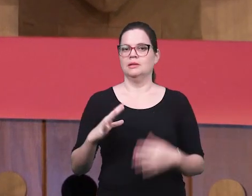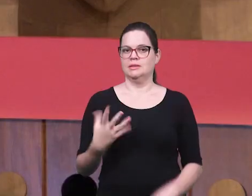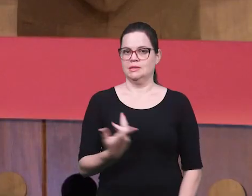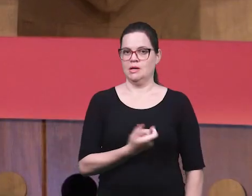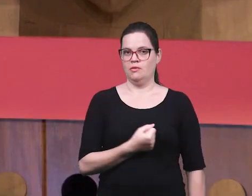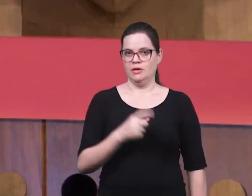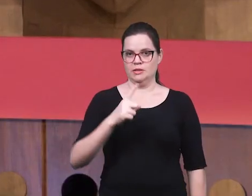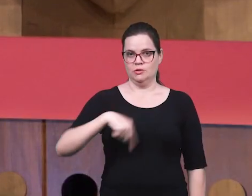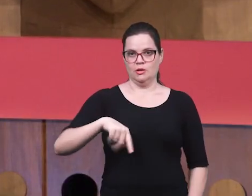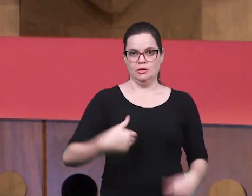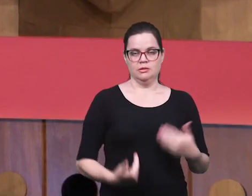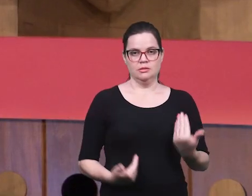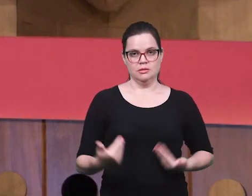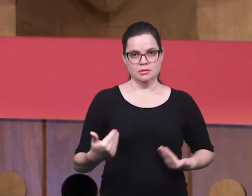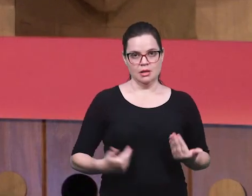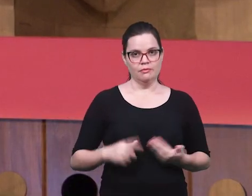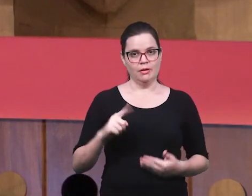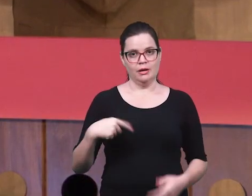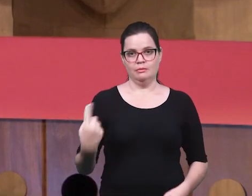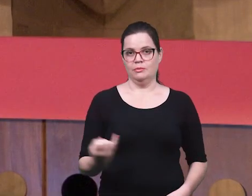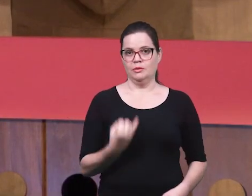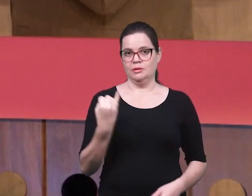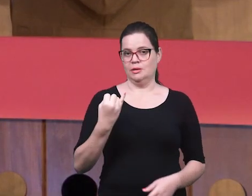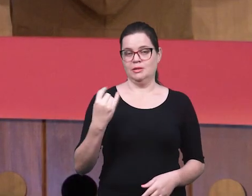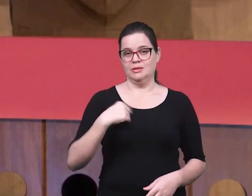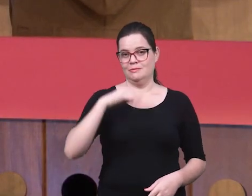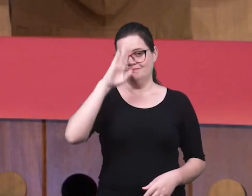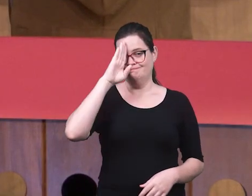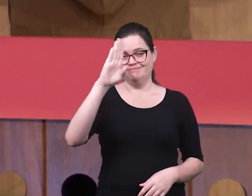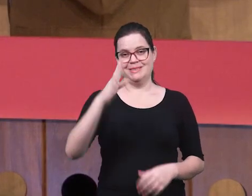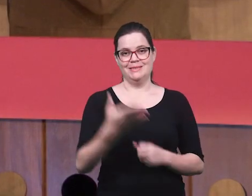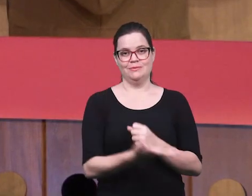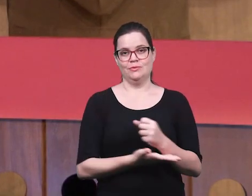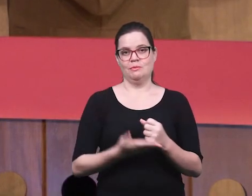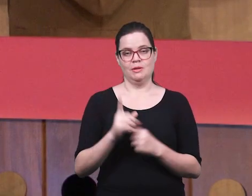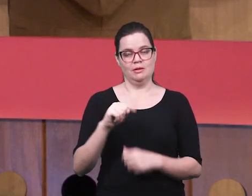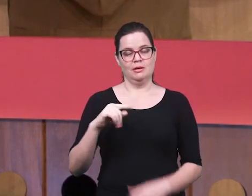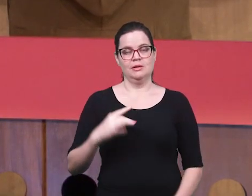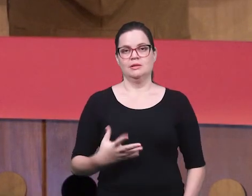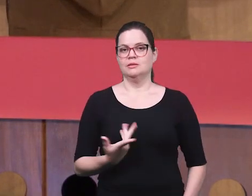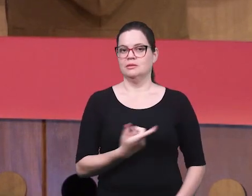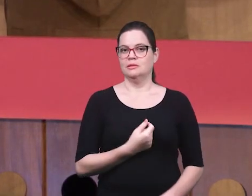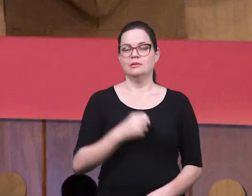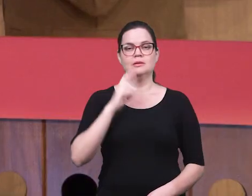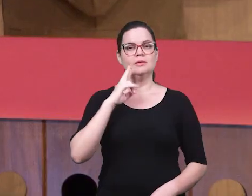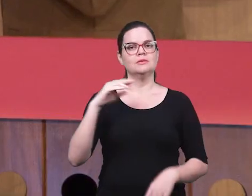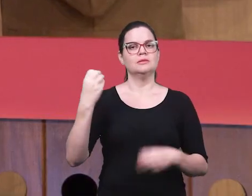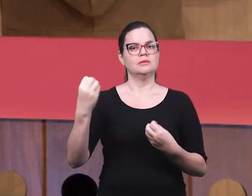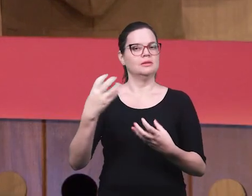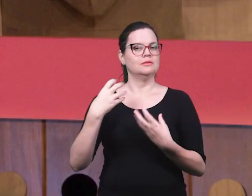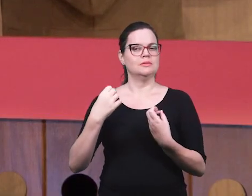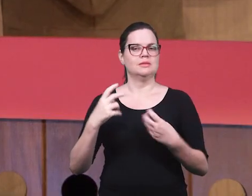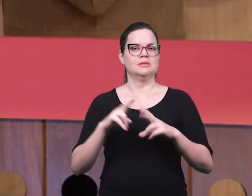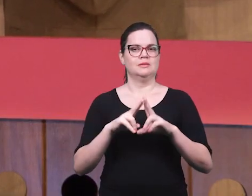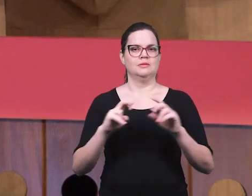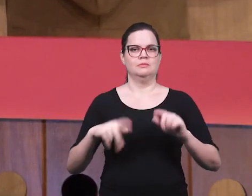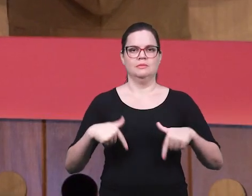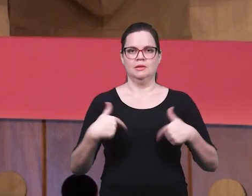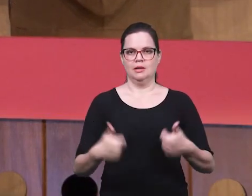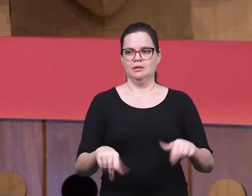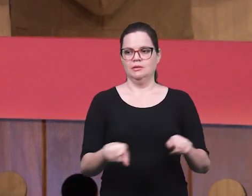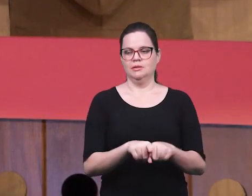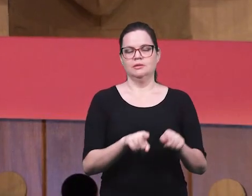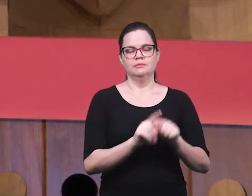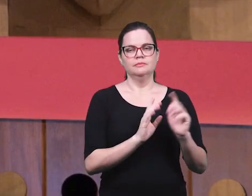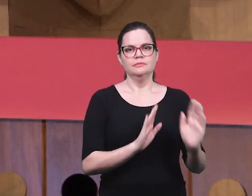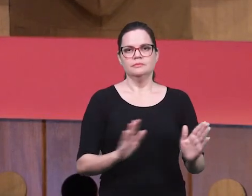do servo do Senhor. E o Senhor tem nos dado um entendimento a respeito dessa salvação, ato, processo, porque é